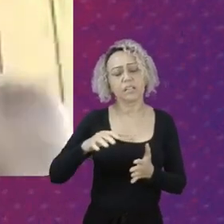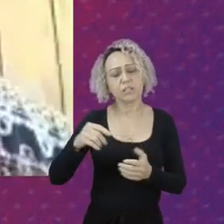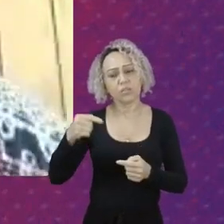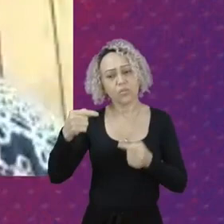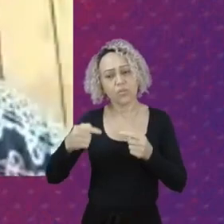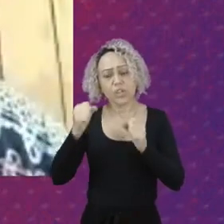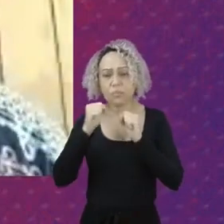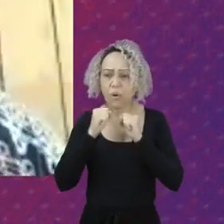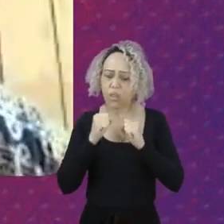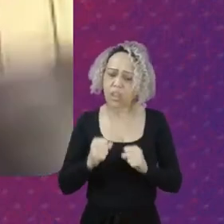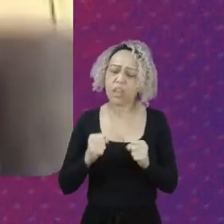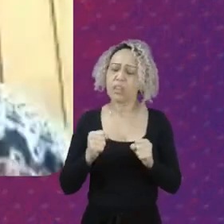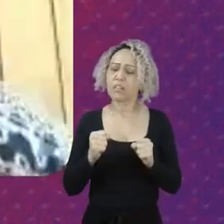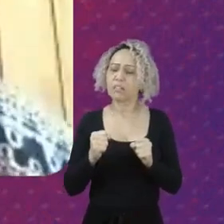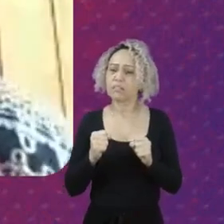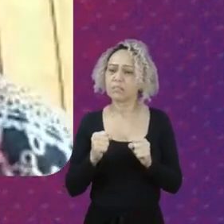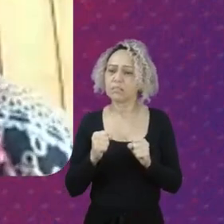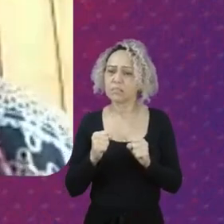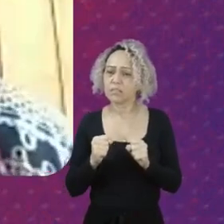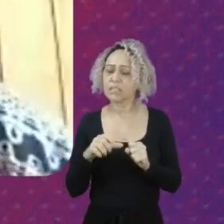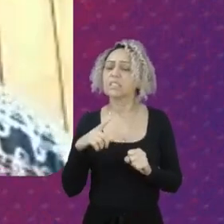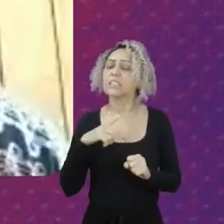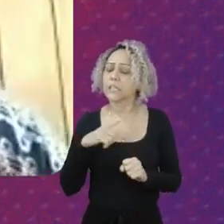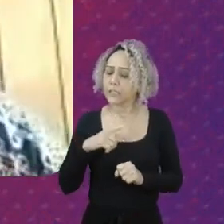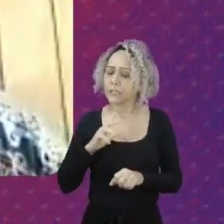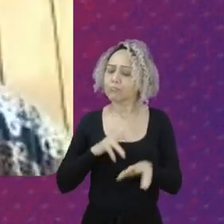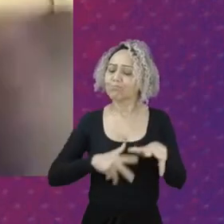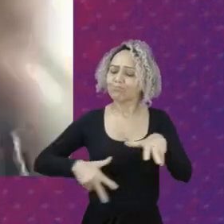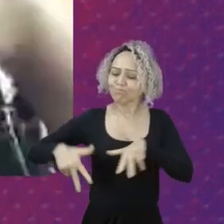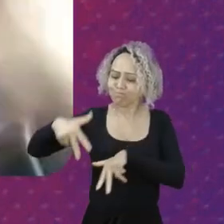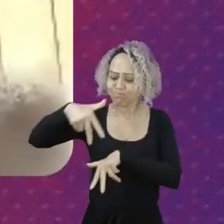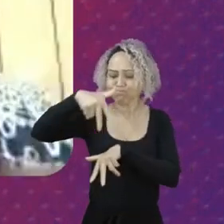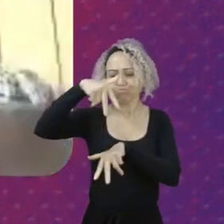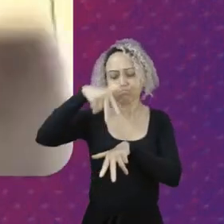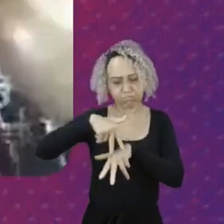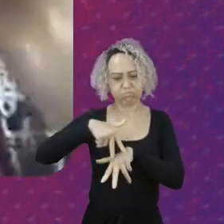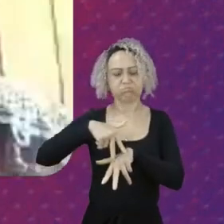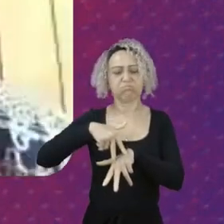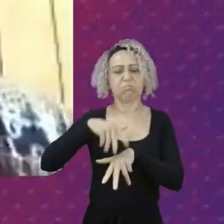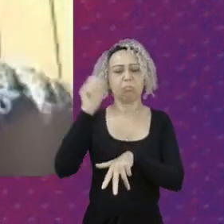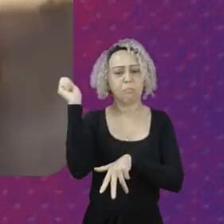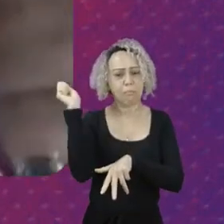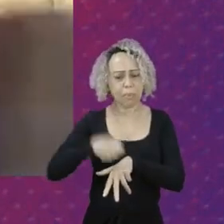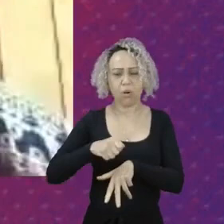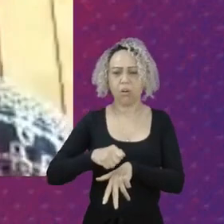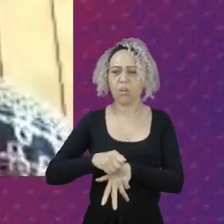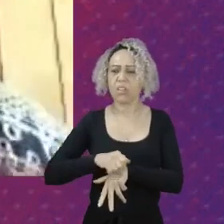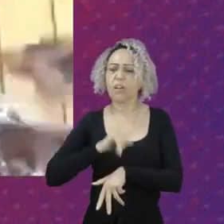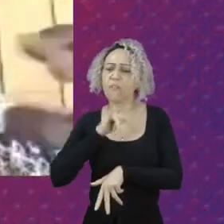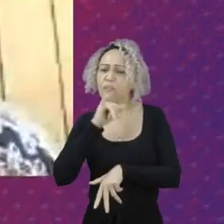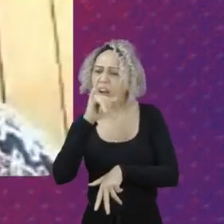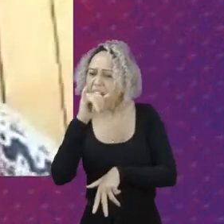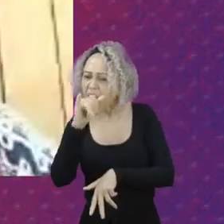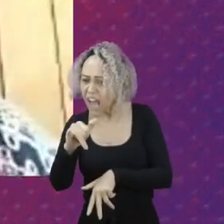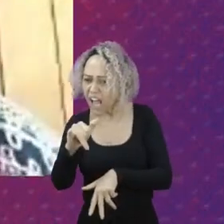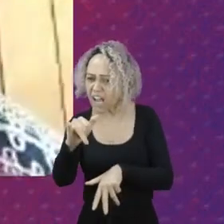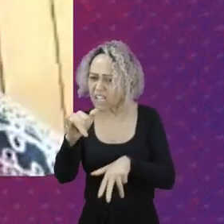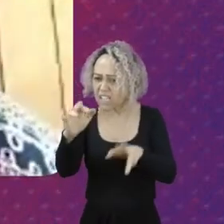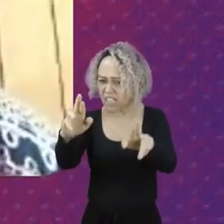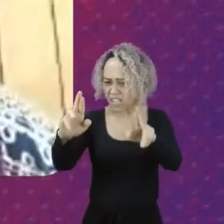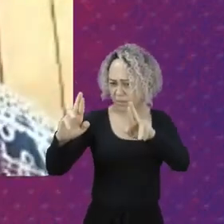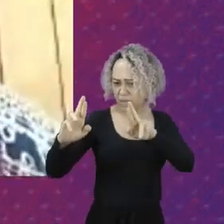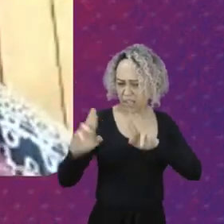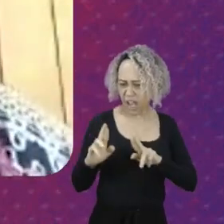e tenha lugar de fala, né? Possa falar, ser ouvido e ser